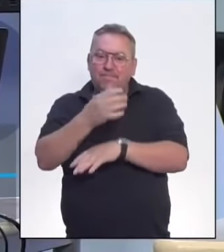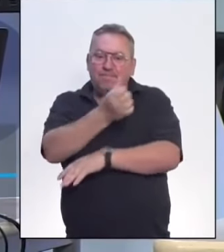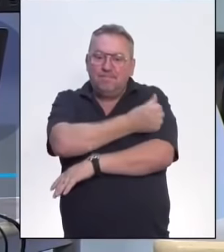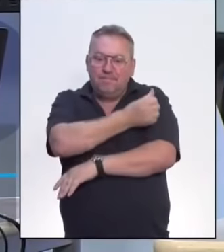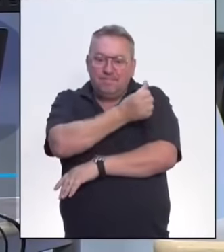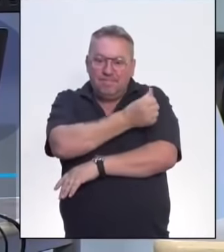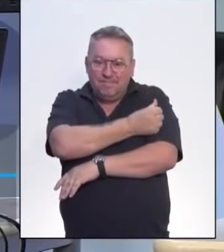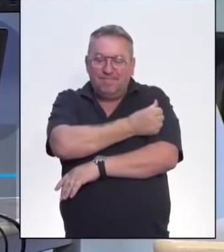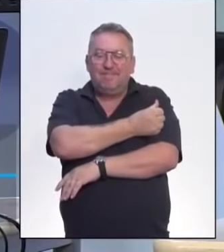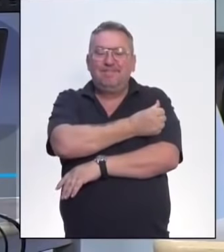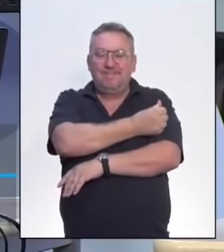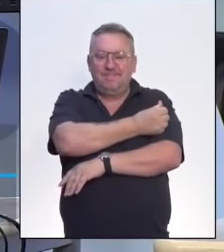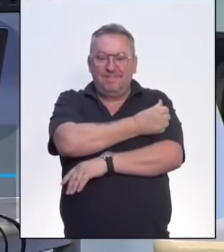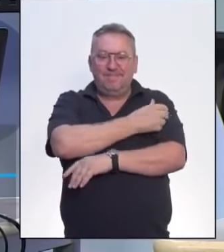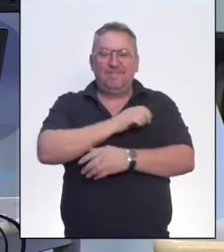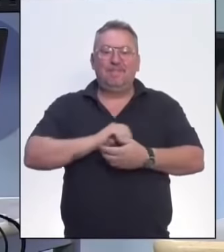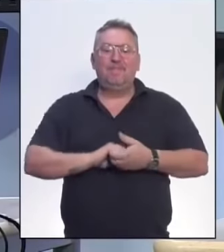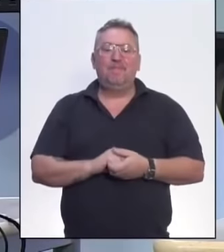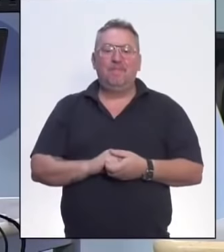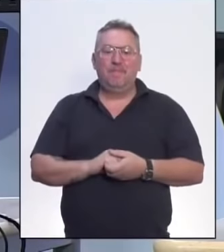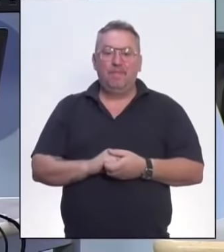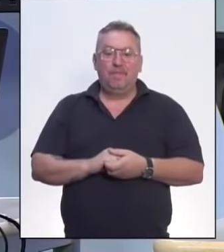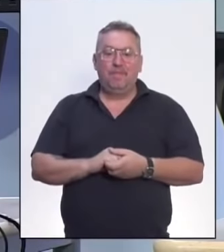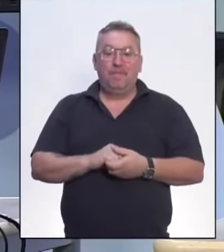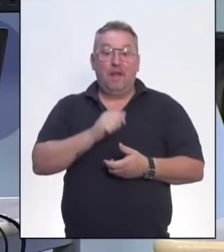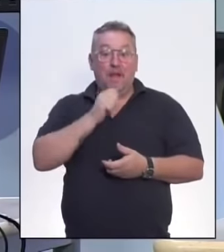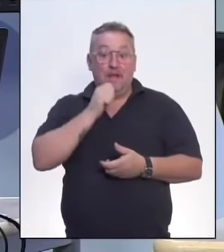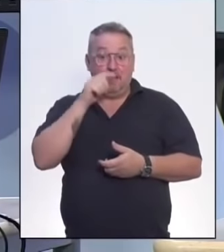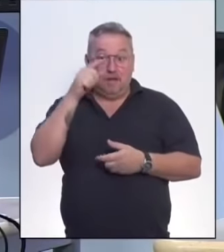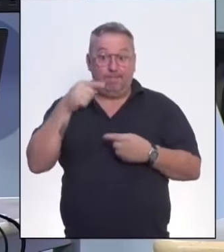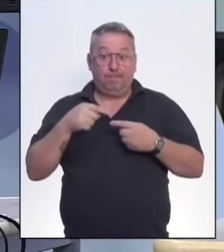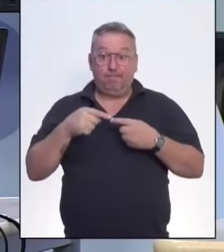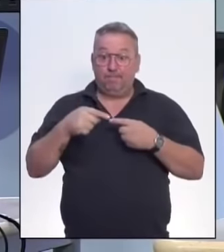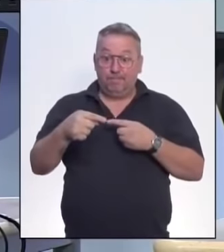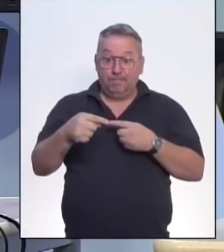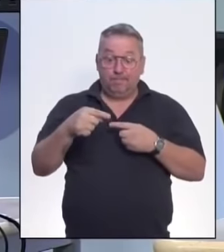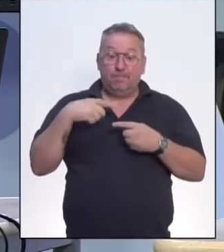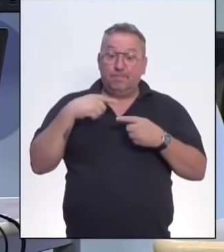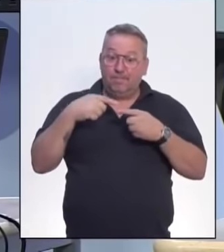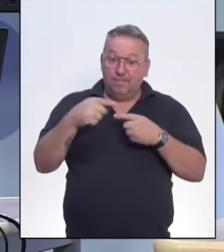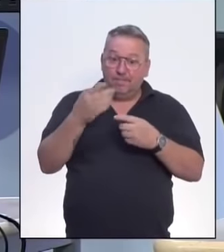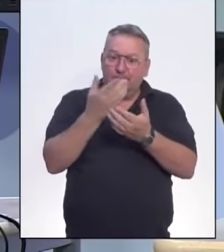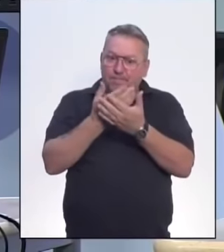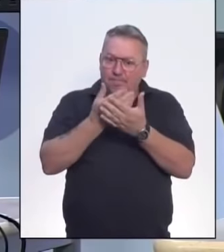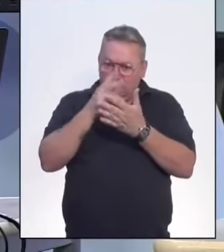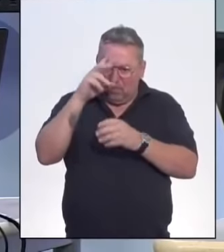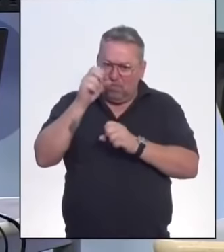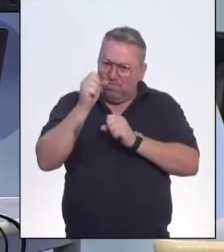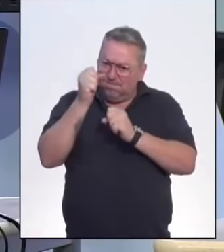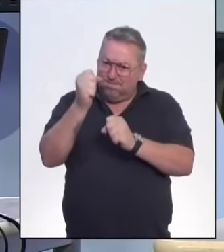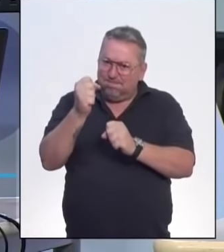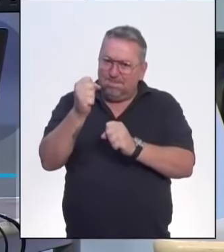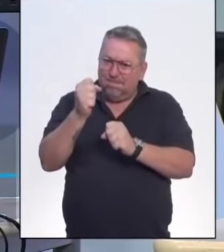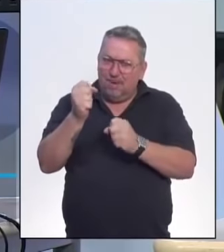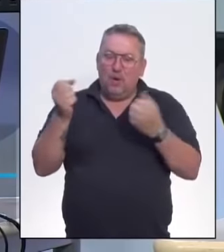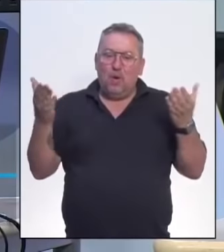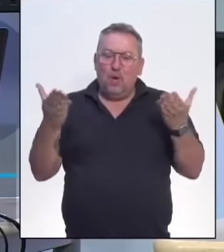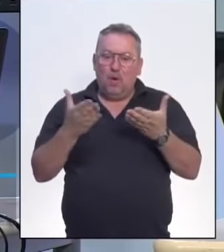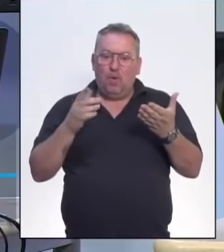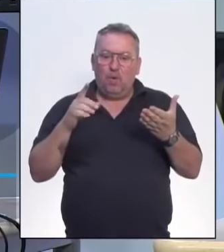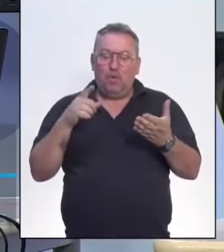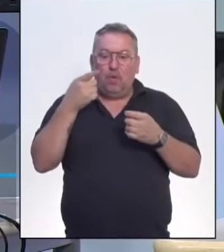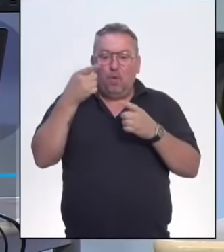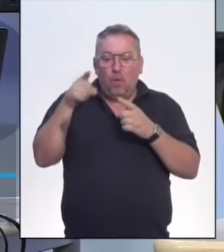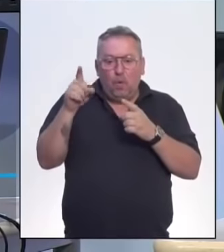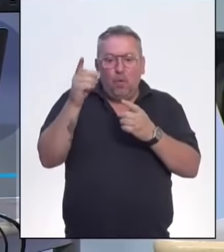ano do ensino fundamental. Ainda esta semana, semana de estudos intensivos. Hoje é nossa